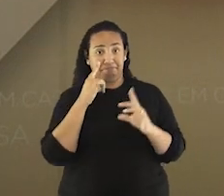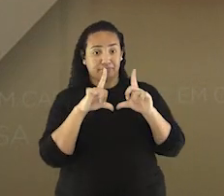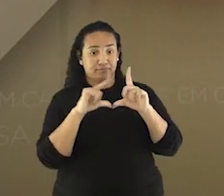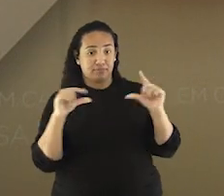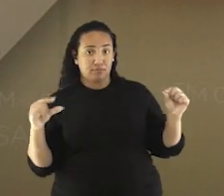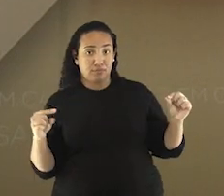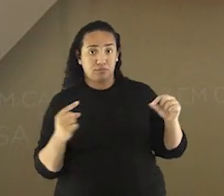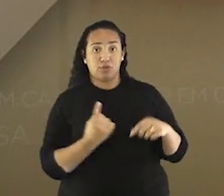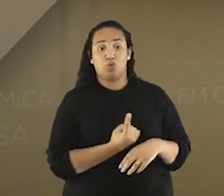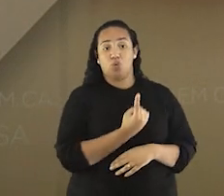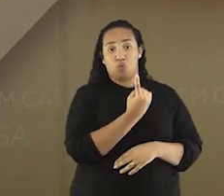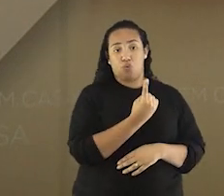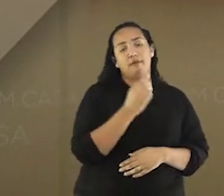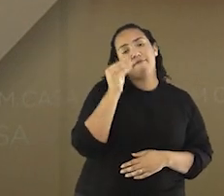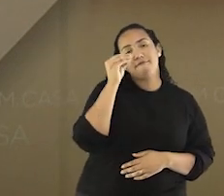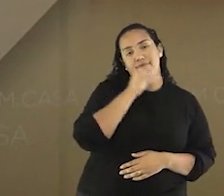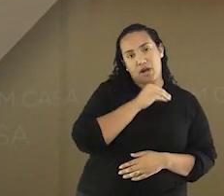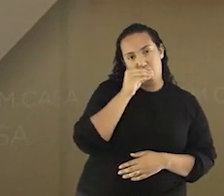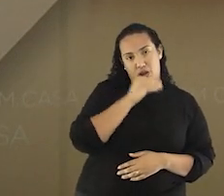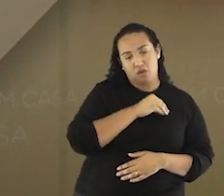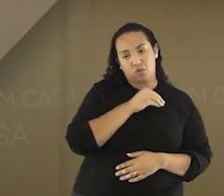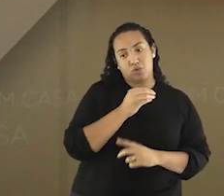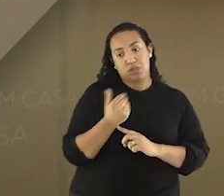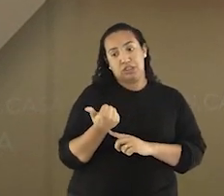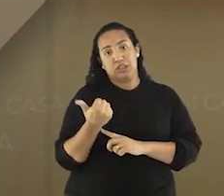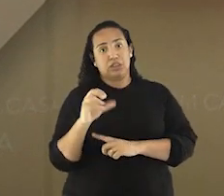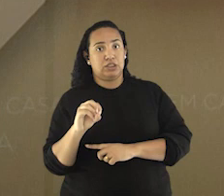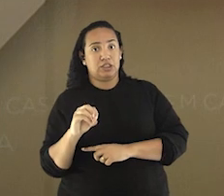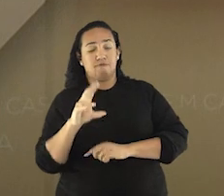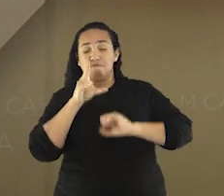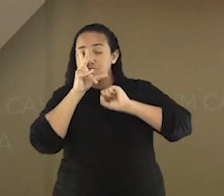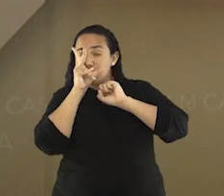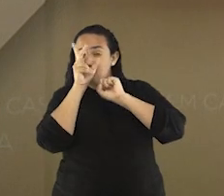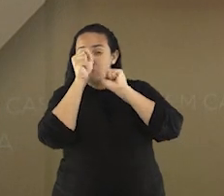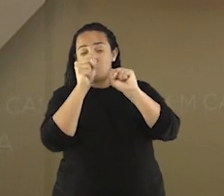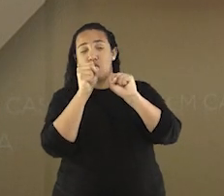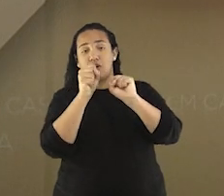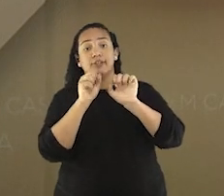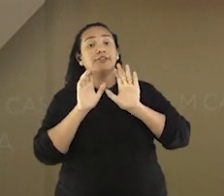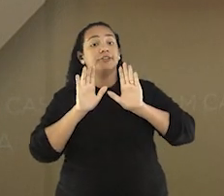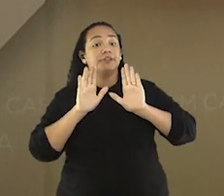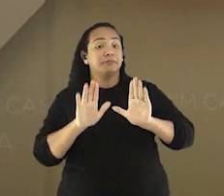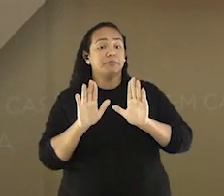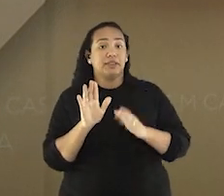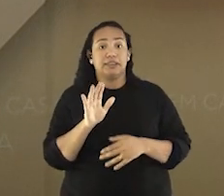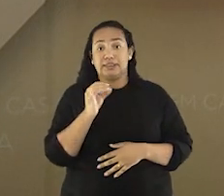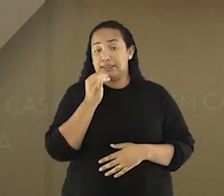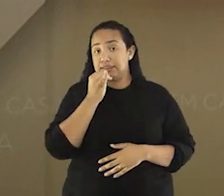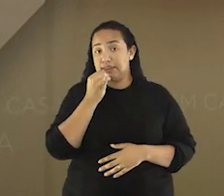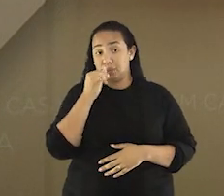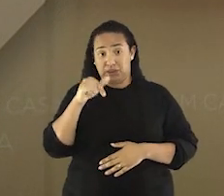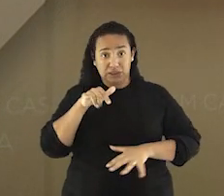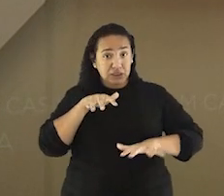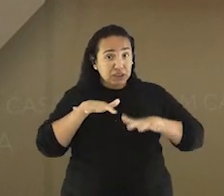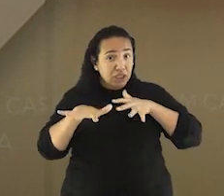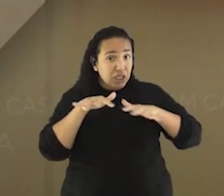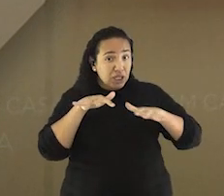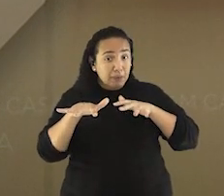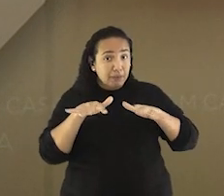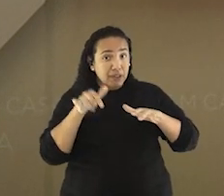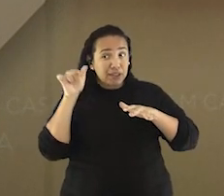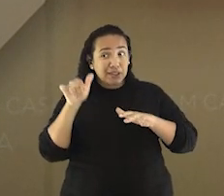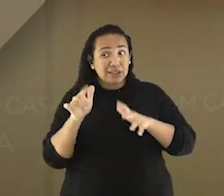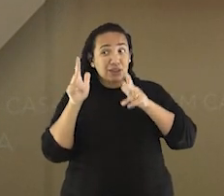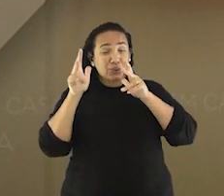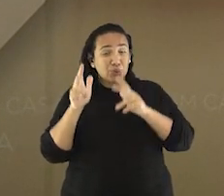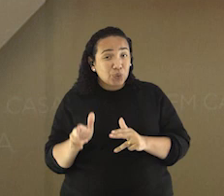para mais fraco e de 10 para os mais fortes. No entanto, nunca houve registro de um terremoto que conseguisse